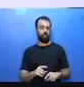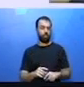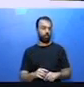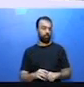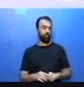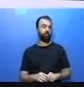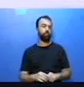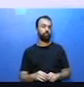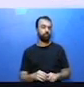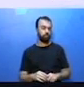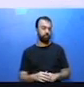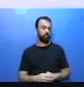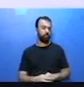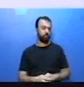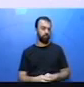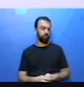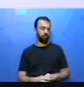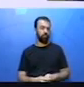10 vezes 4.